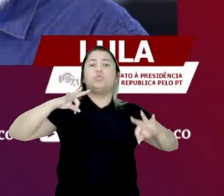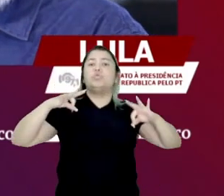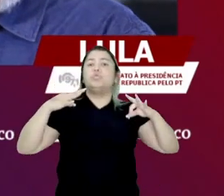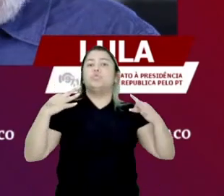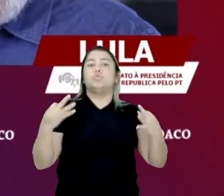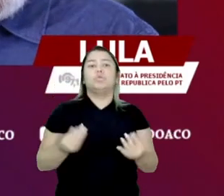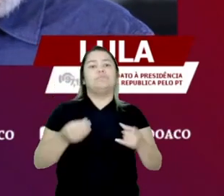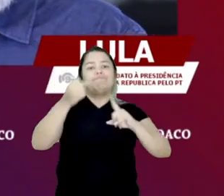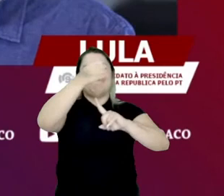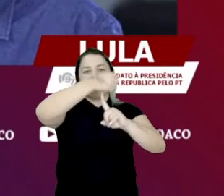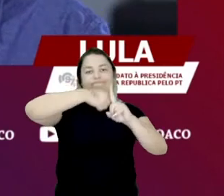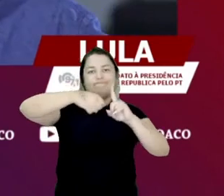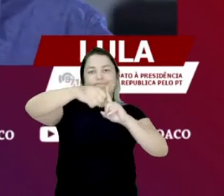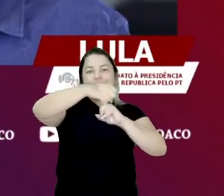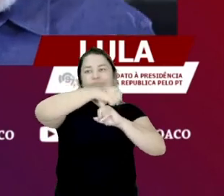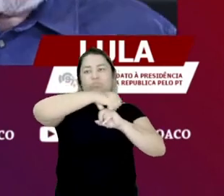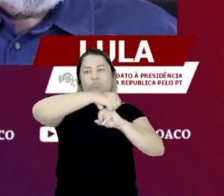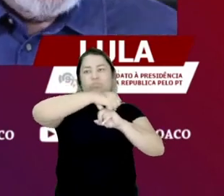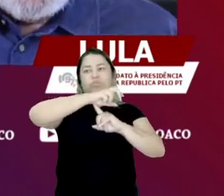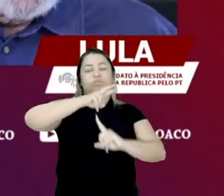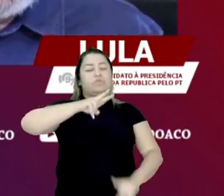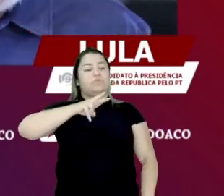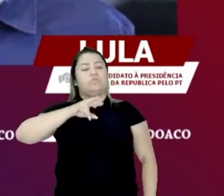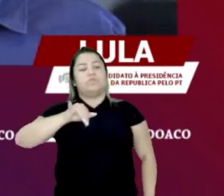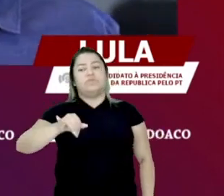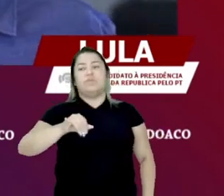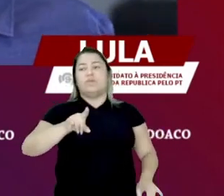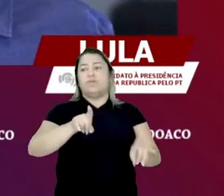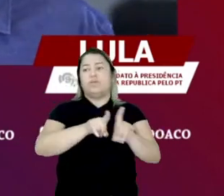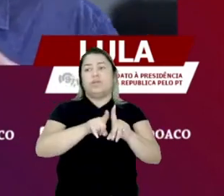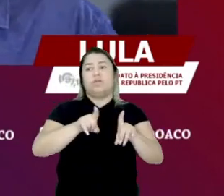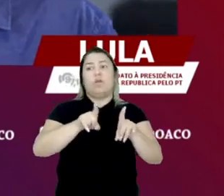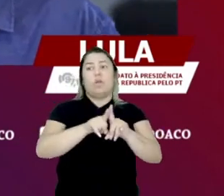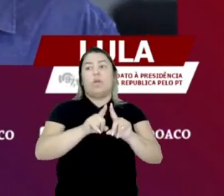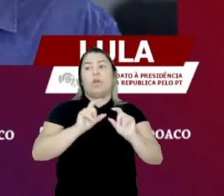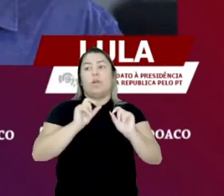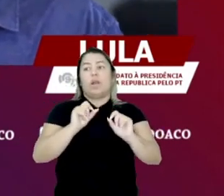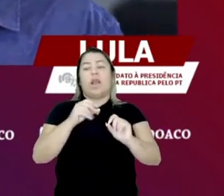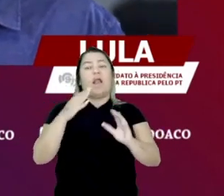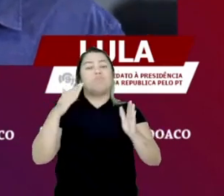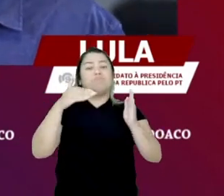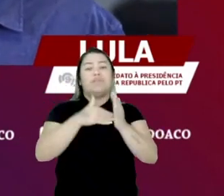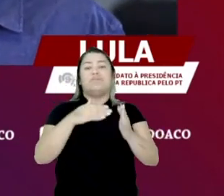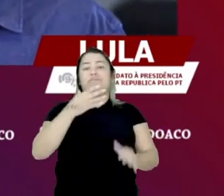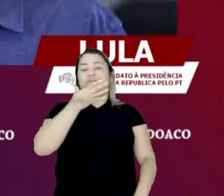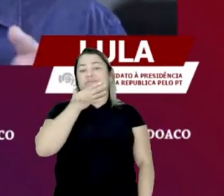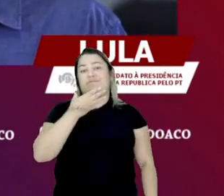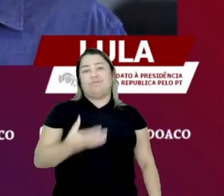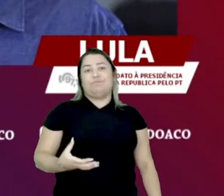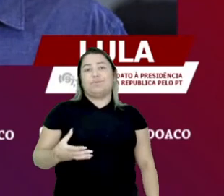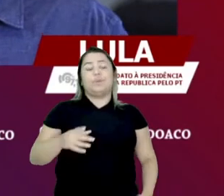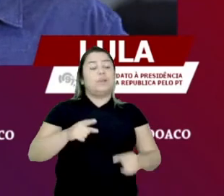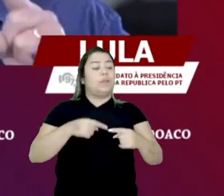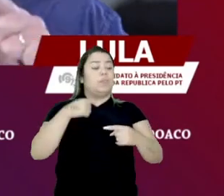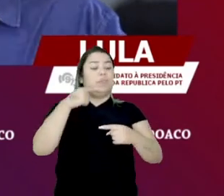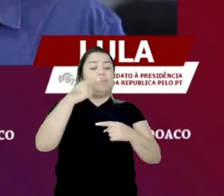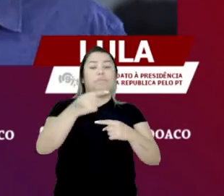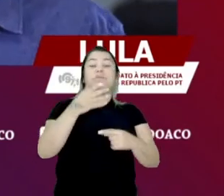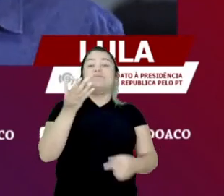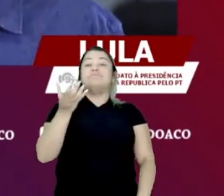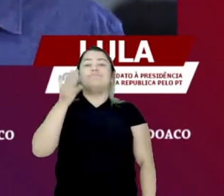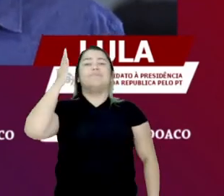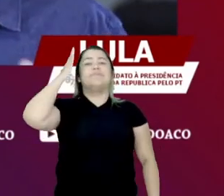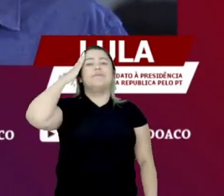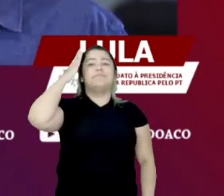vai arcar com a falta de arrecadação dos municípios. Porque é no município que o povo mora, é no município que o povo quer